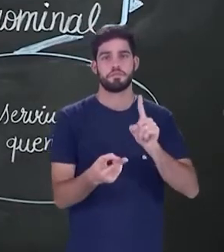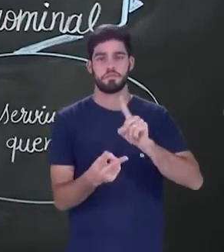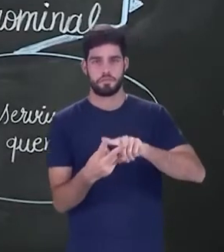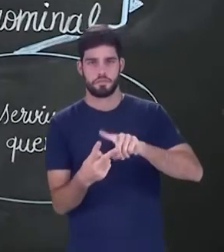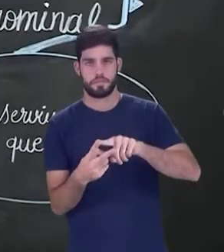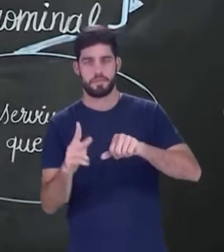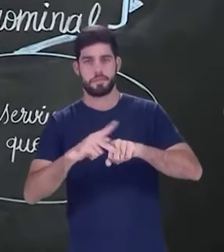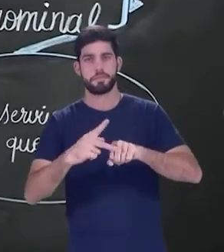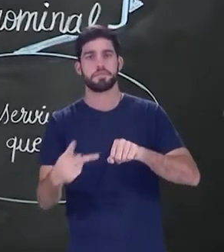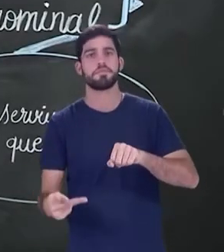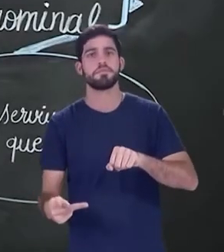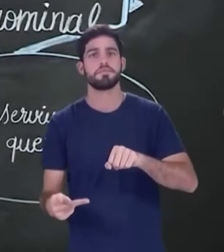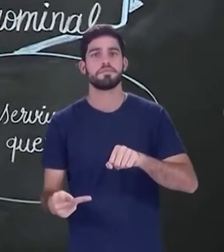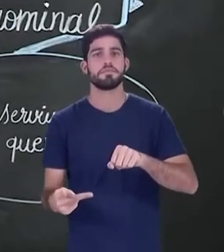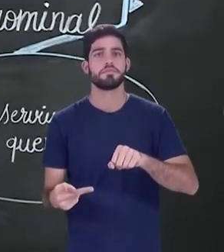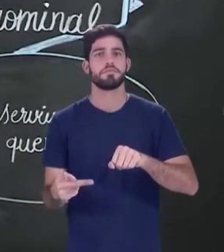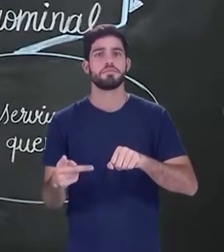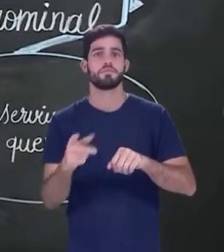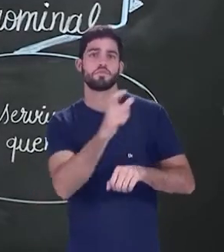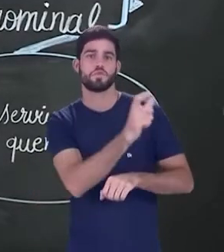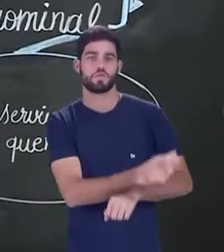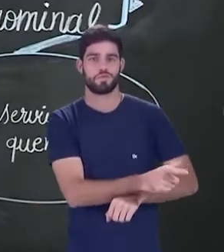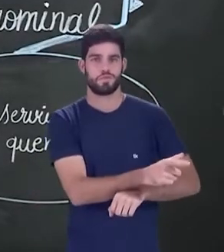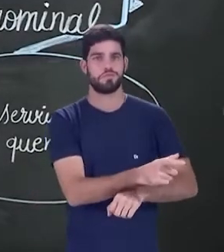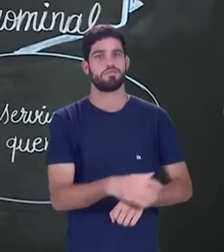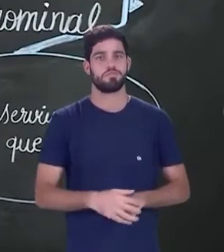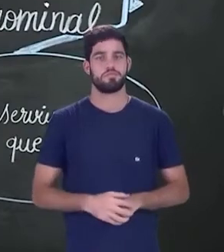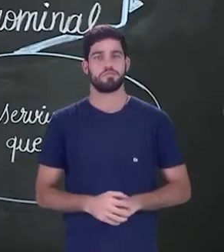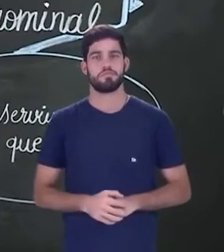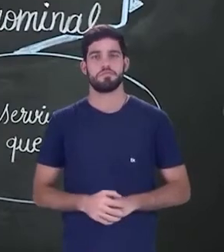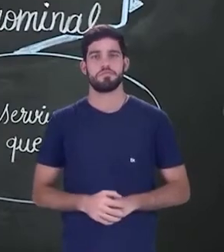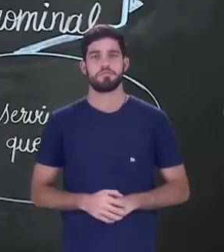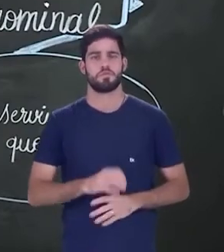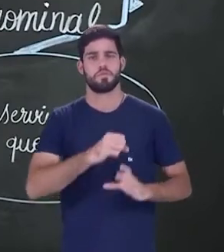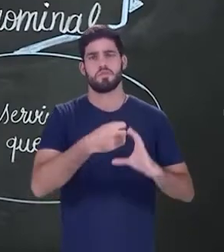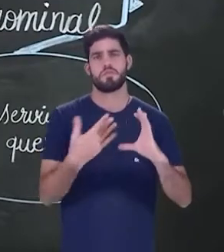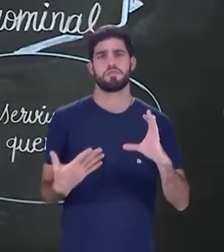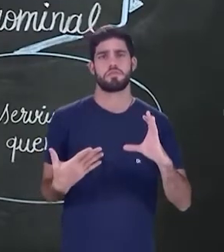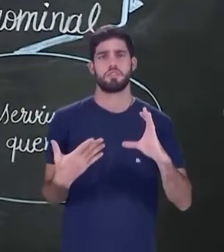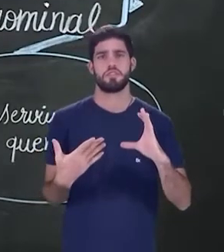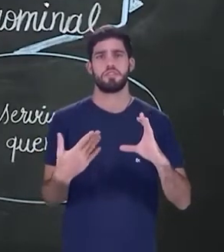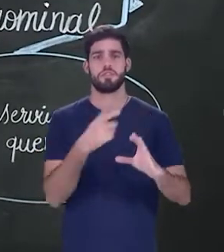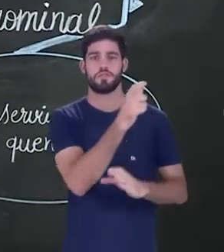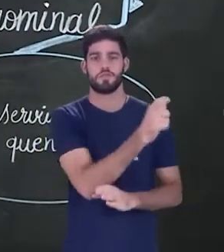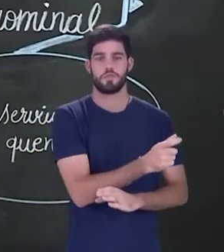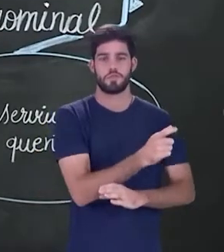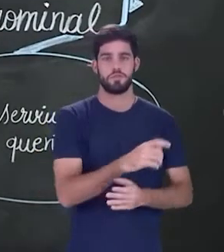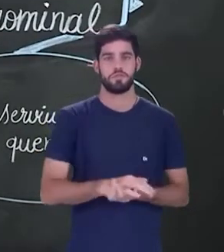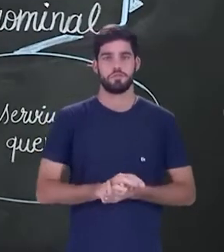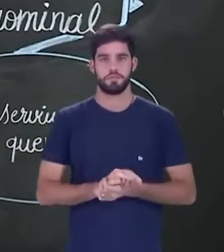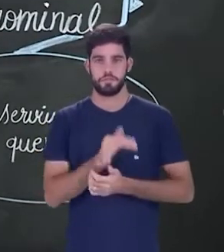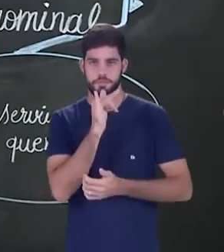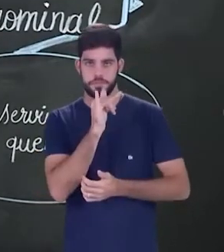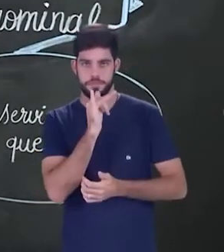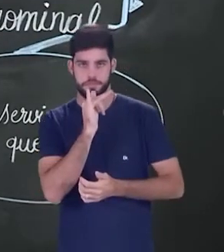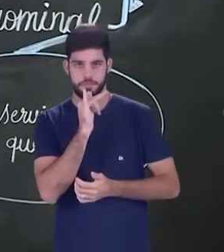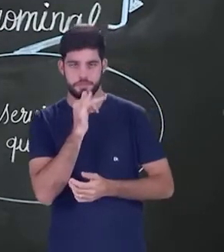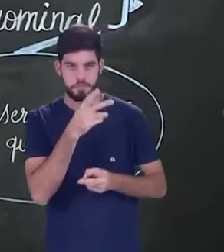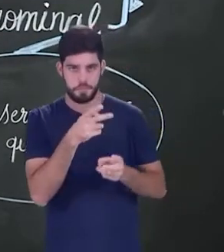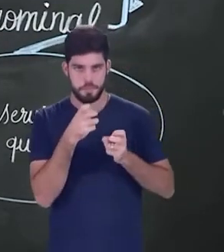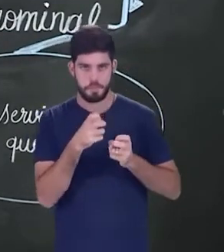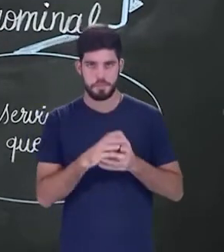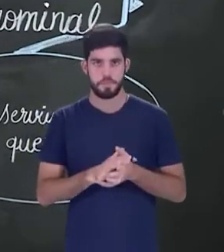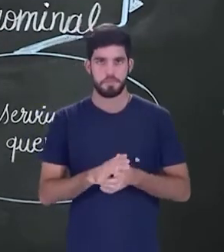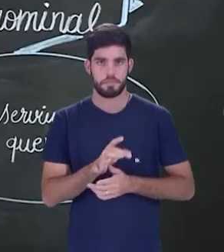um predicativo do sujeito. O que é que vem a ser isso? Uma característica do sujeito, geralmente. Então perceba, o sujeito